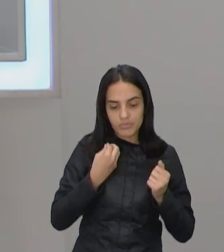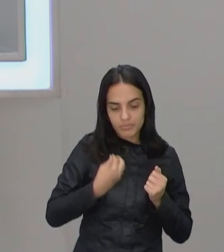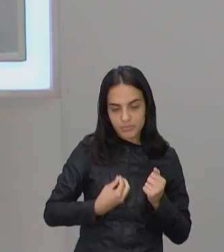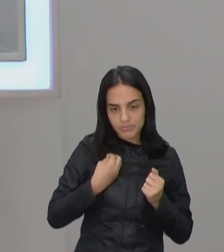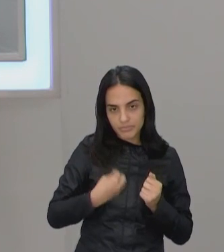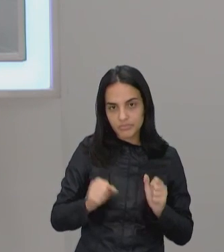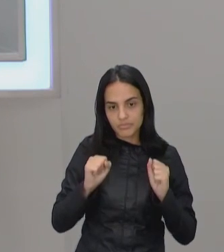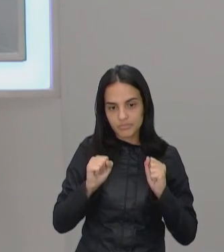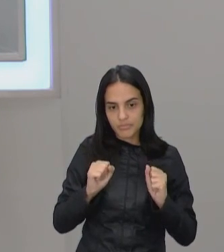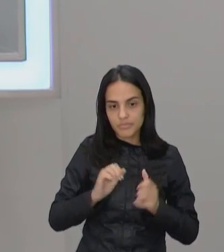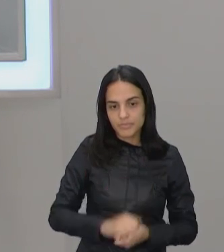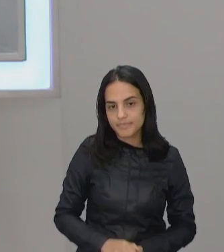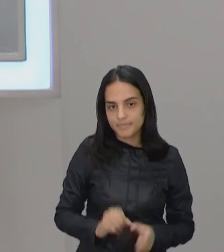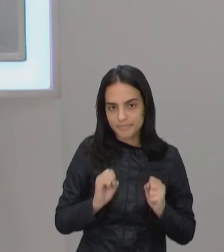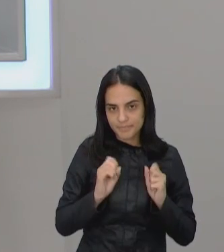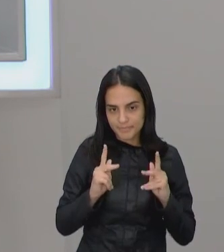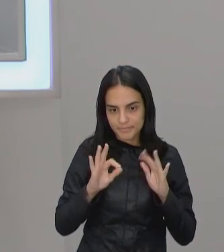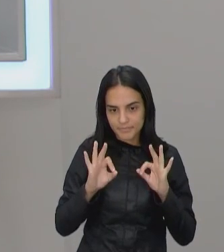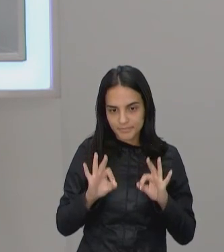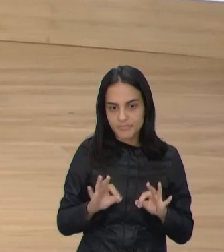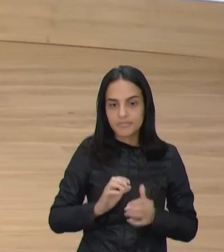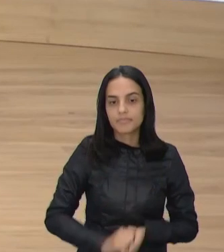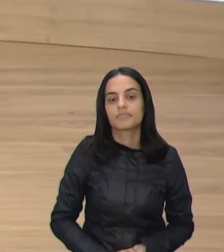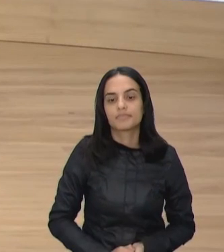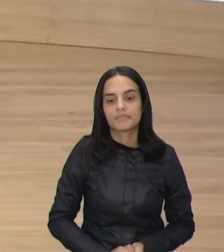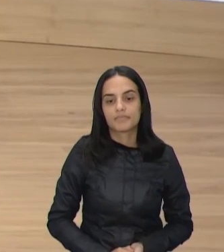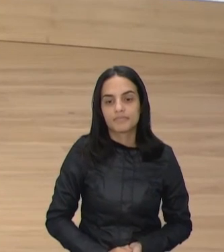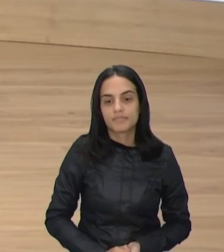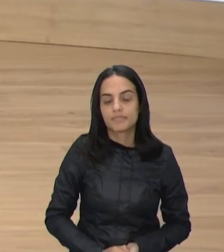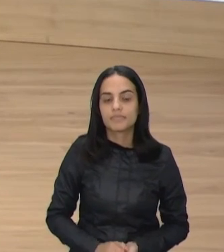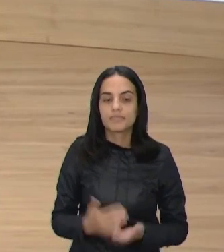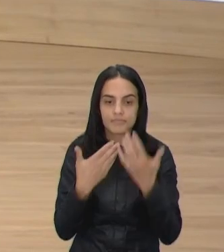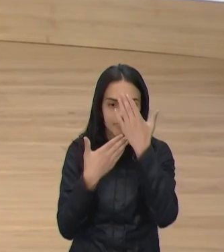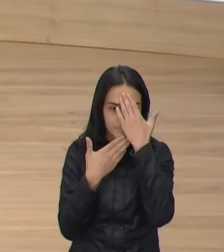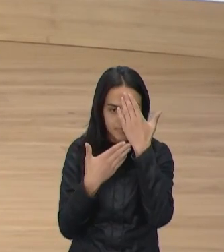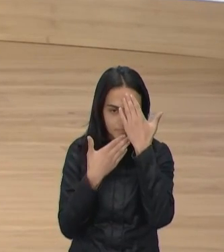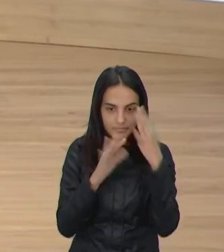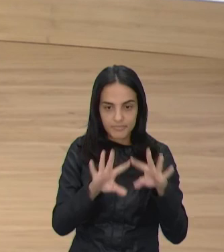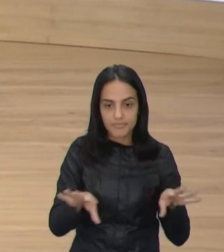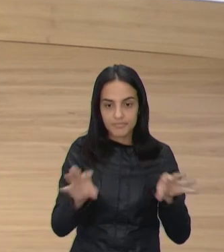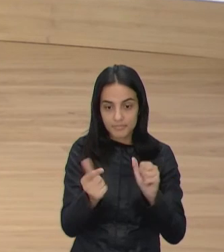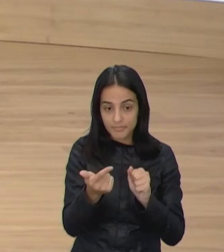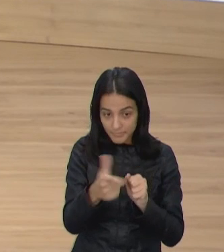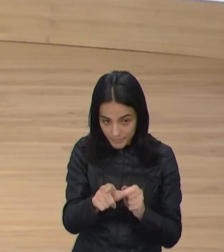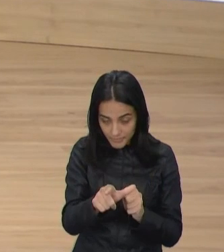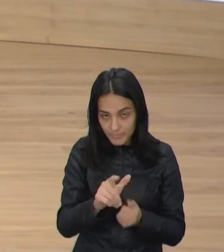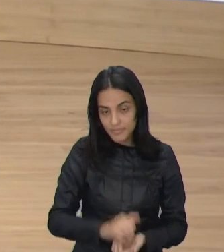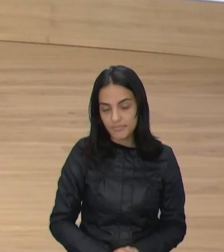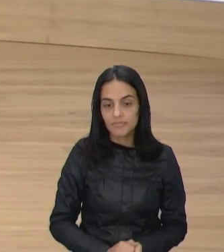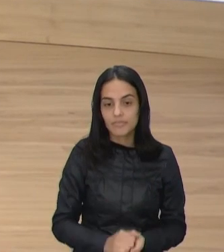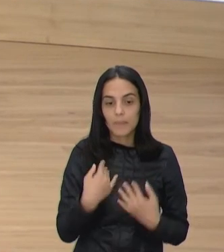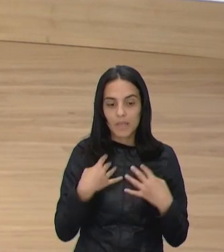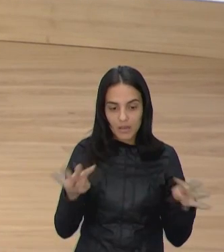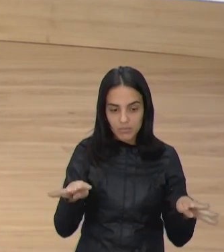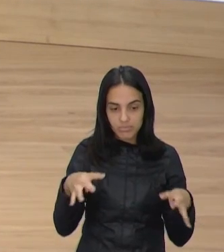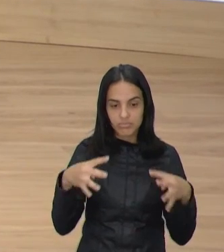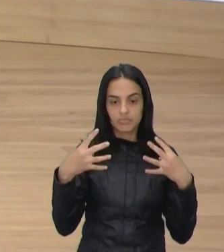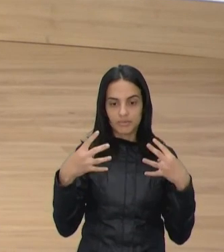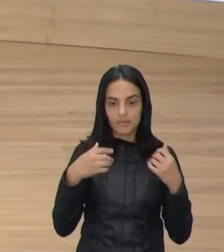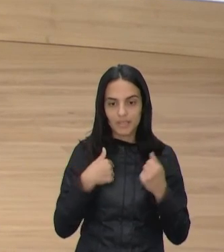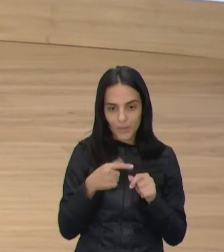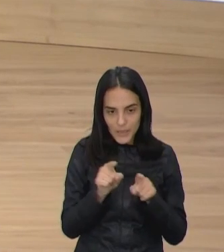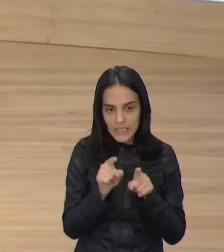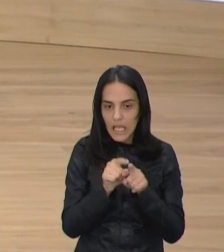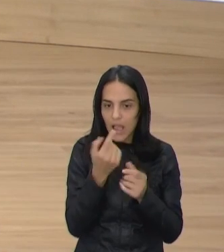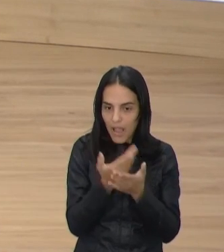vida. Certo? Muito bem. Eu agradeço a todos uma vez mais, né, pela atenção, por mais